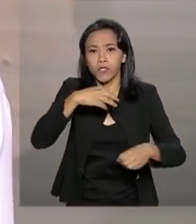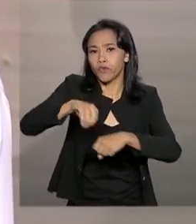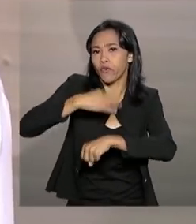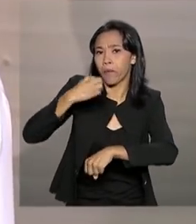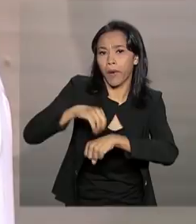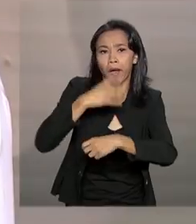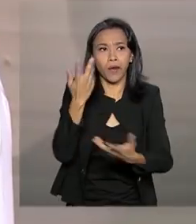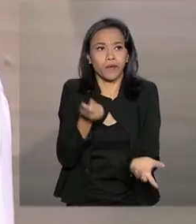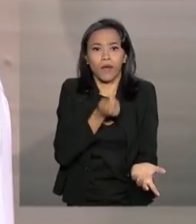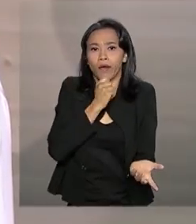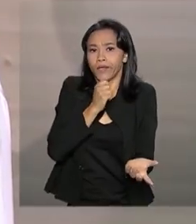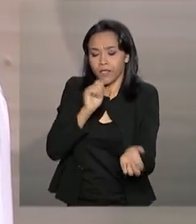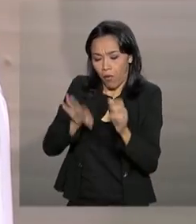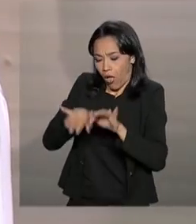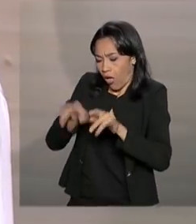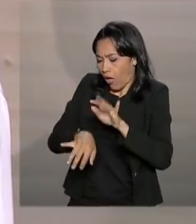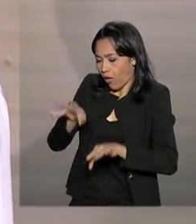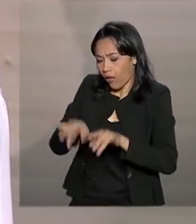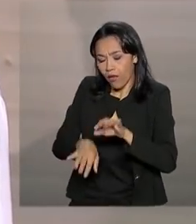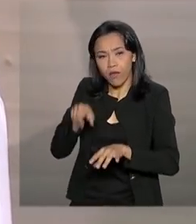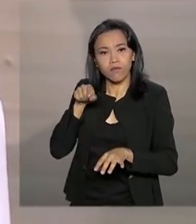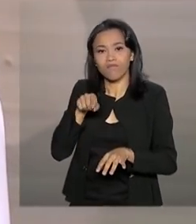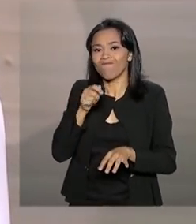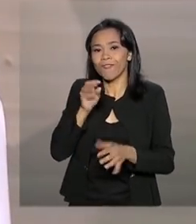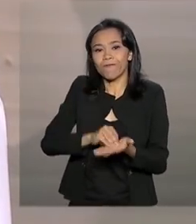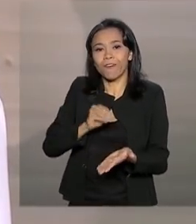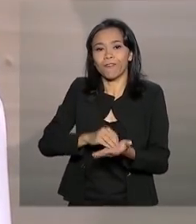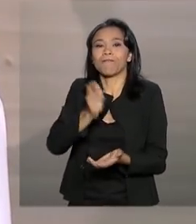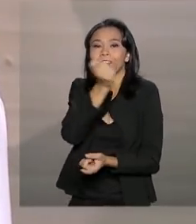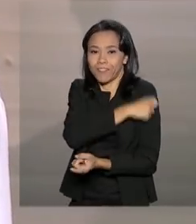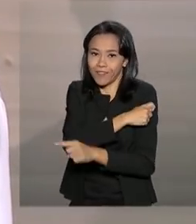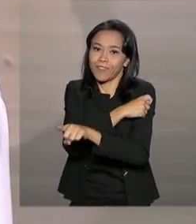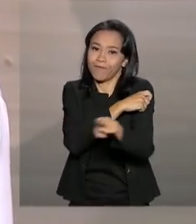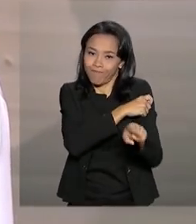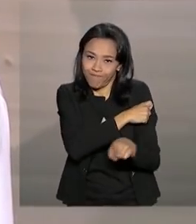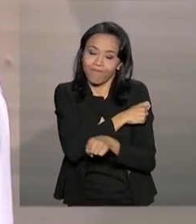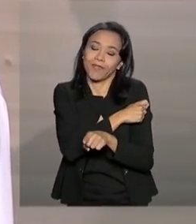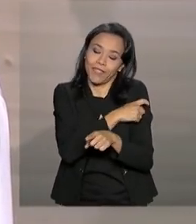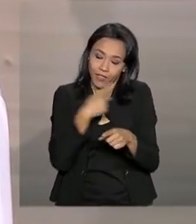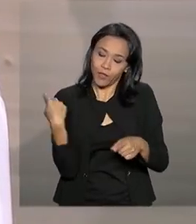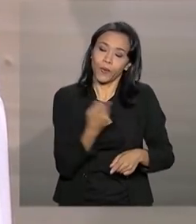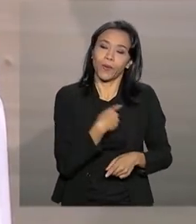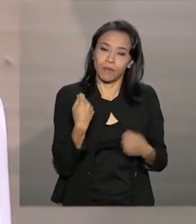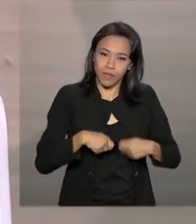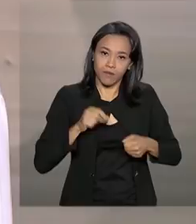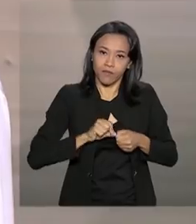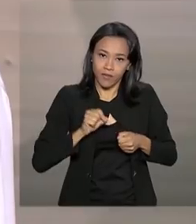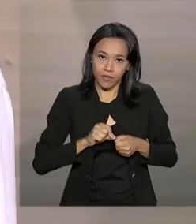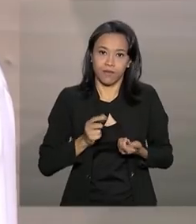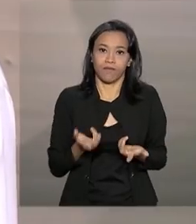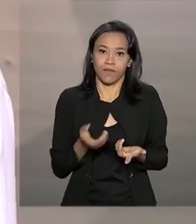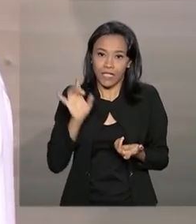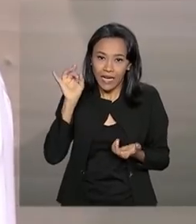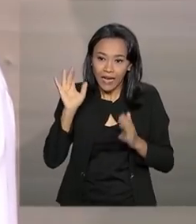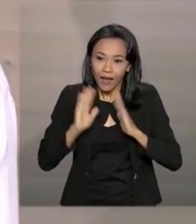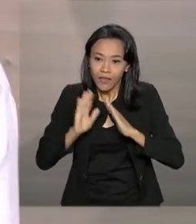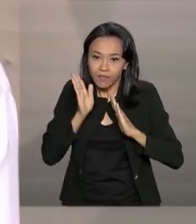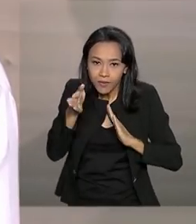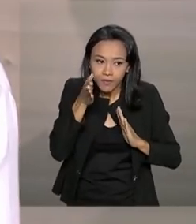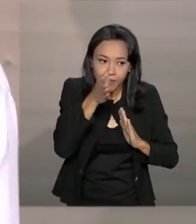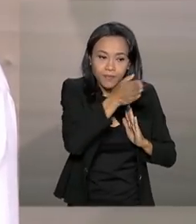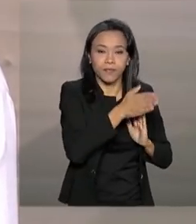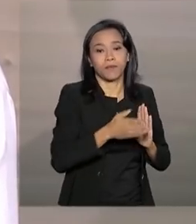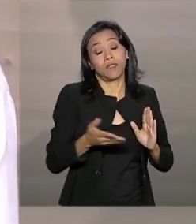digitam, ou realmente não fizeram a vacinação, que a gente vai ter que fazer em alguns casos, casa a casa. E também